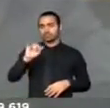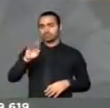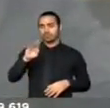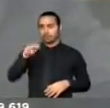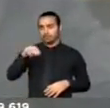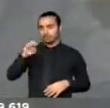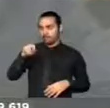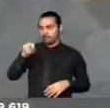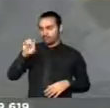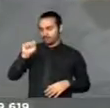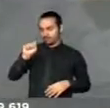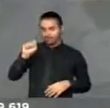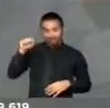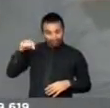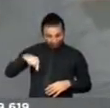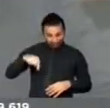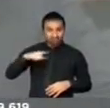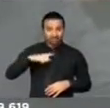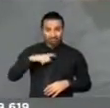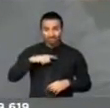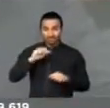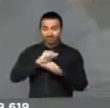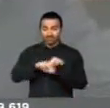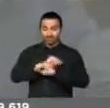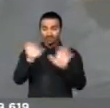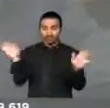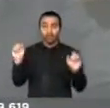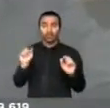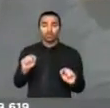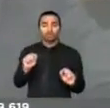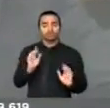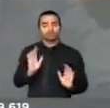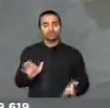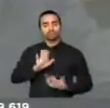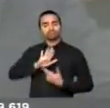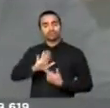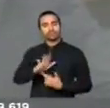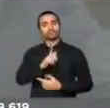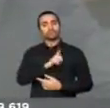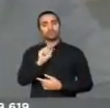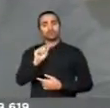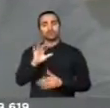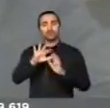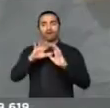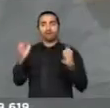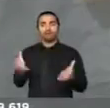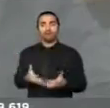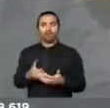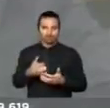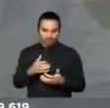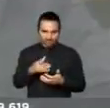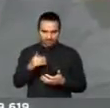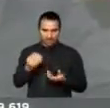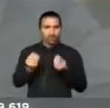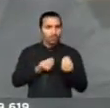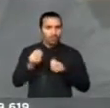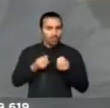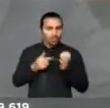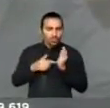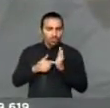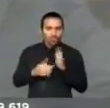aqui, de forma bem clara, foi destacada a forma como essa